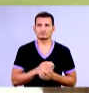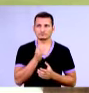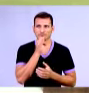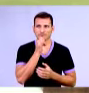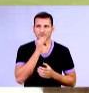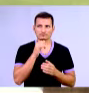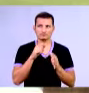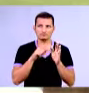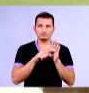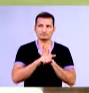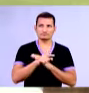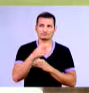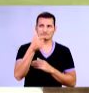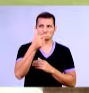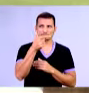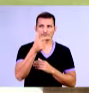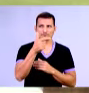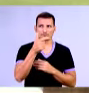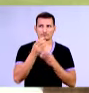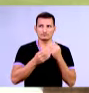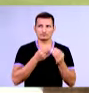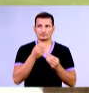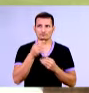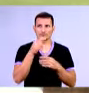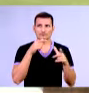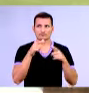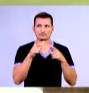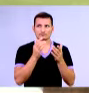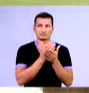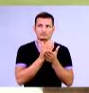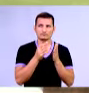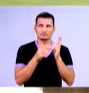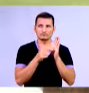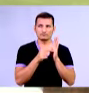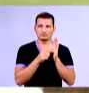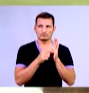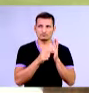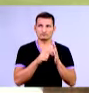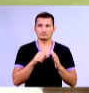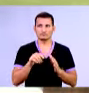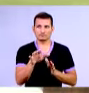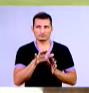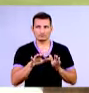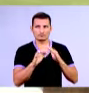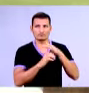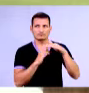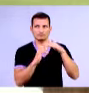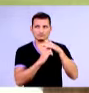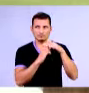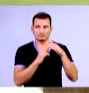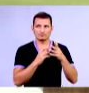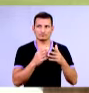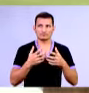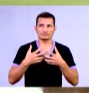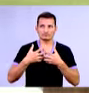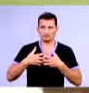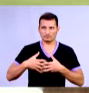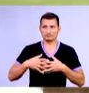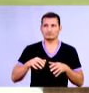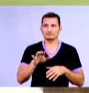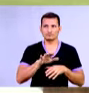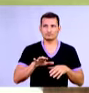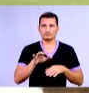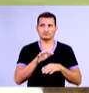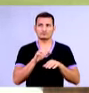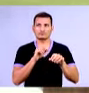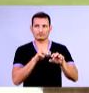12 a forma que você trabalhou com algumas ferramentas, né? No meio empresarial, a gente utilizando também no IFO, no ambiente educacional, nós